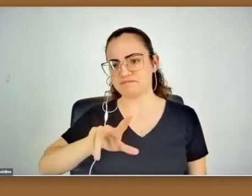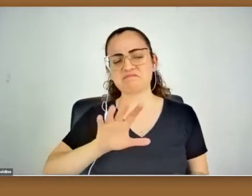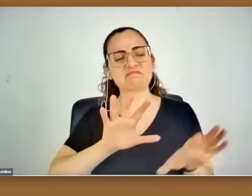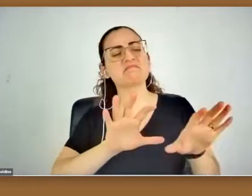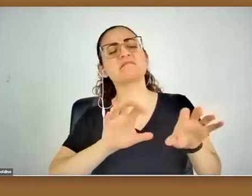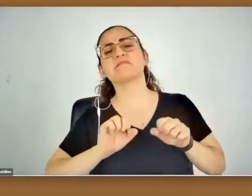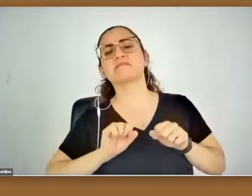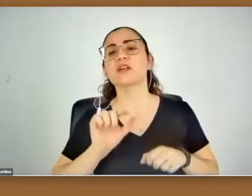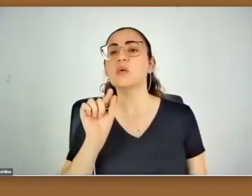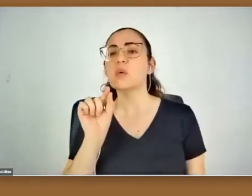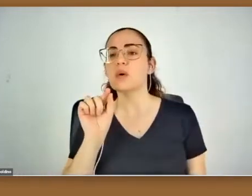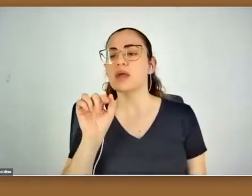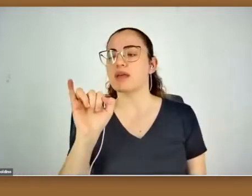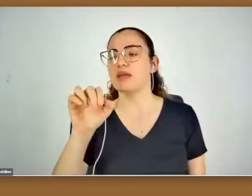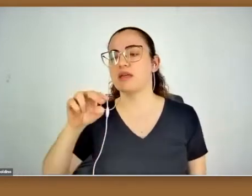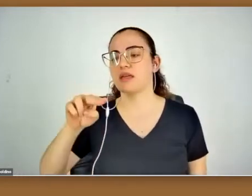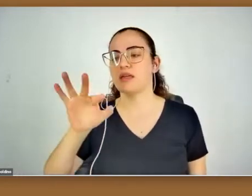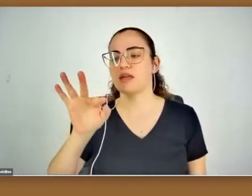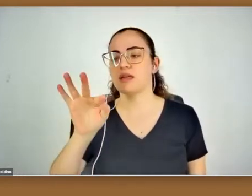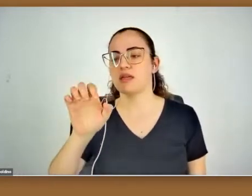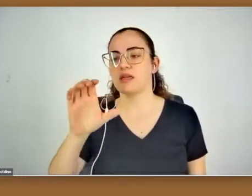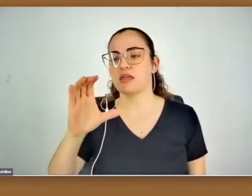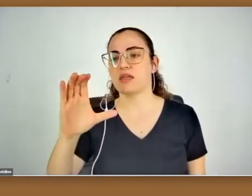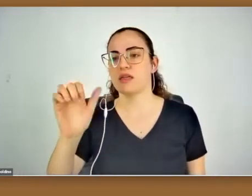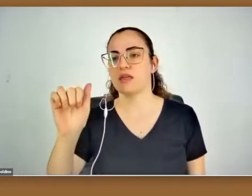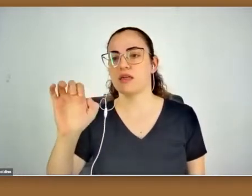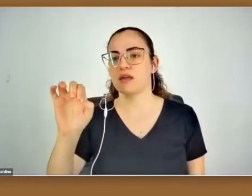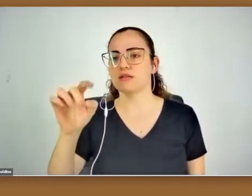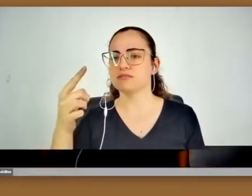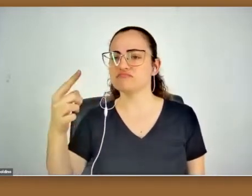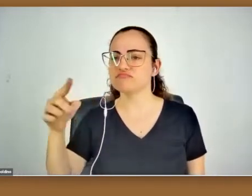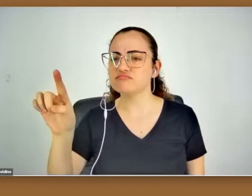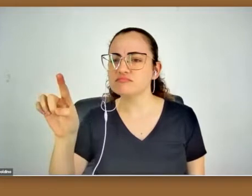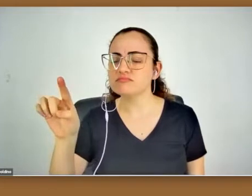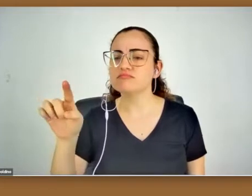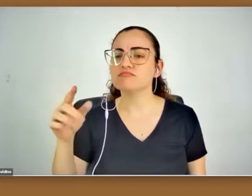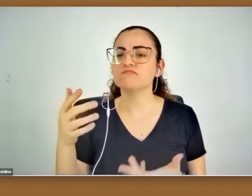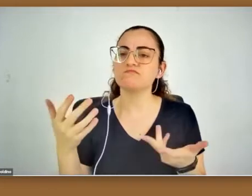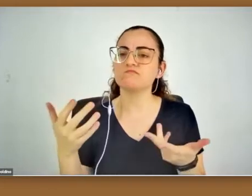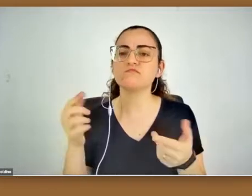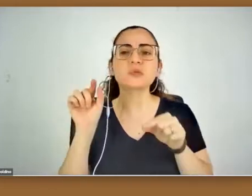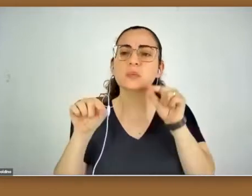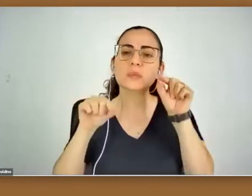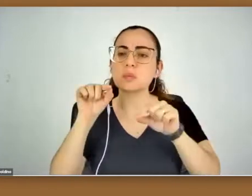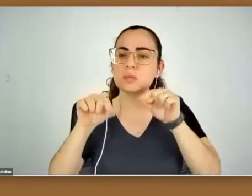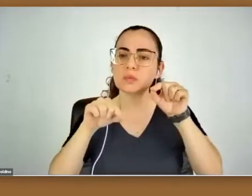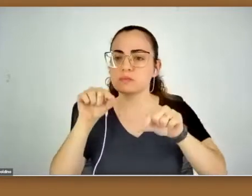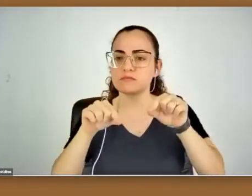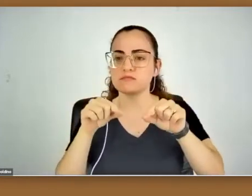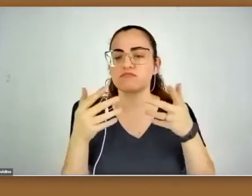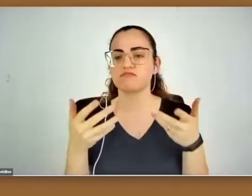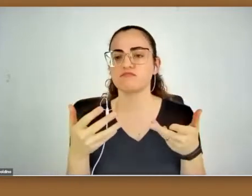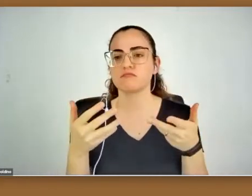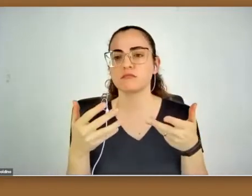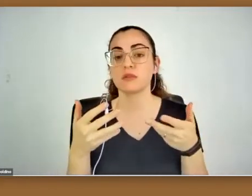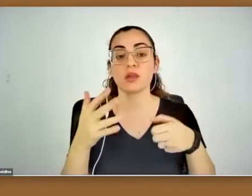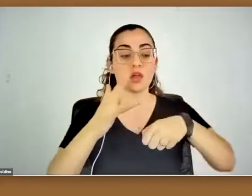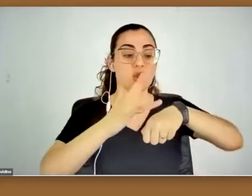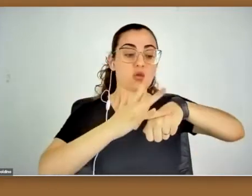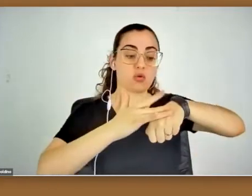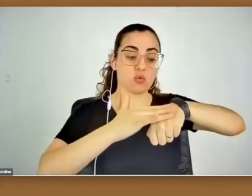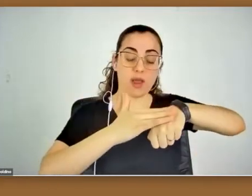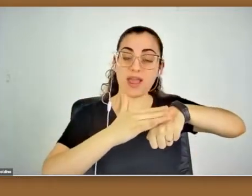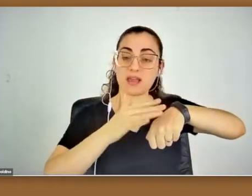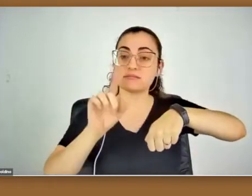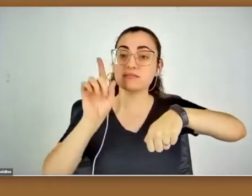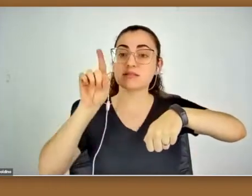infeccioso, na verdade, para uma pessoa. A doença, quando a gente fala de doença, a gente está falando em o que a pessoa sente, o que ela apresenta,